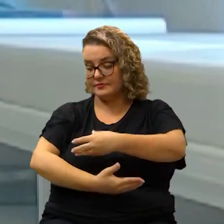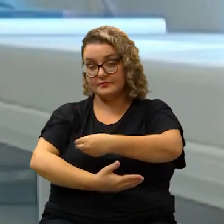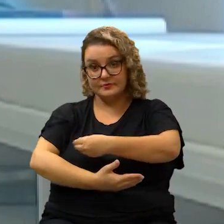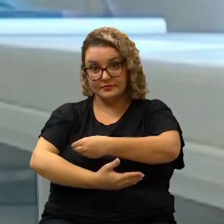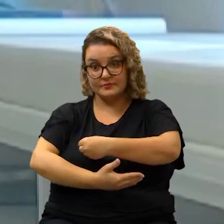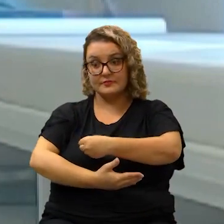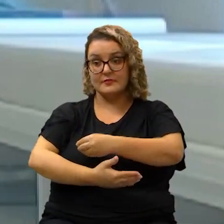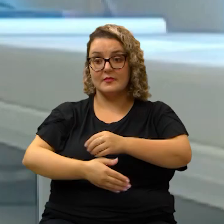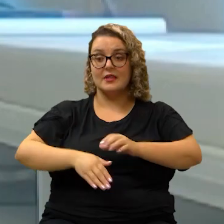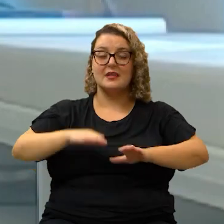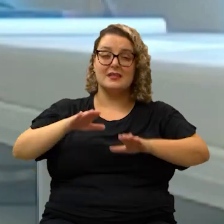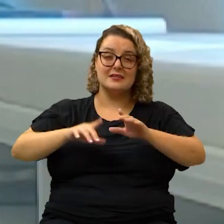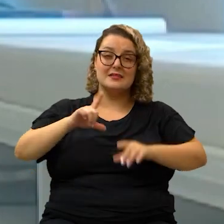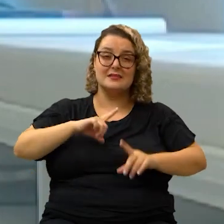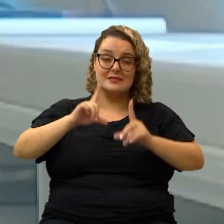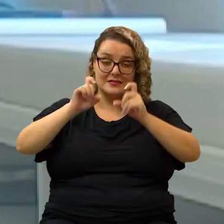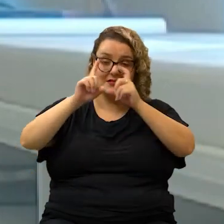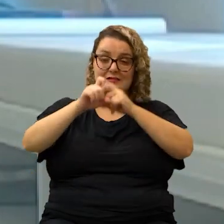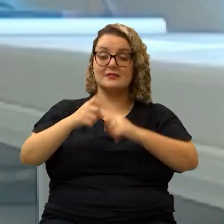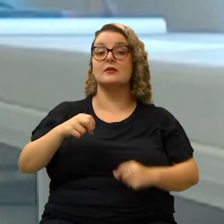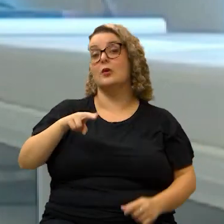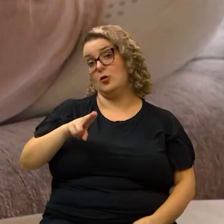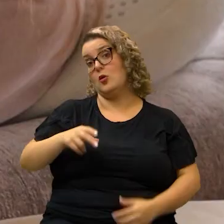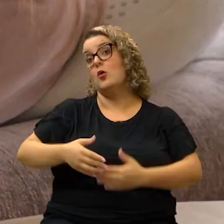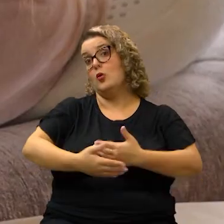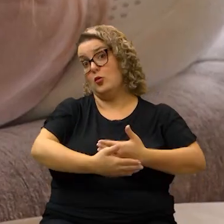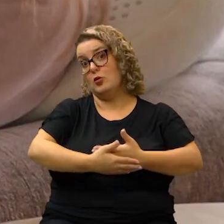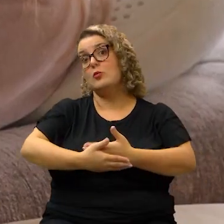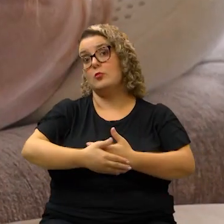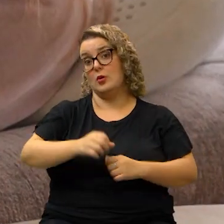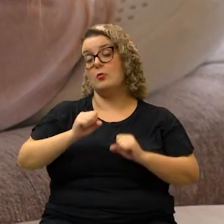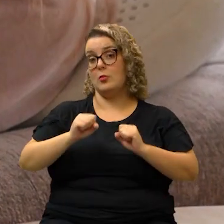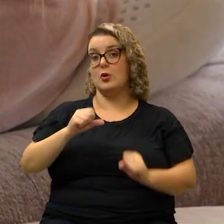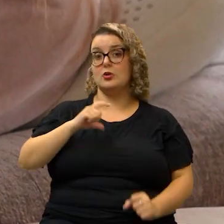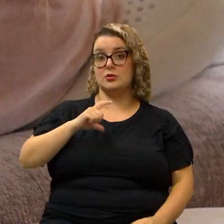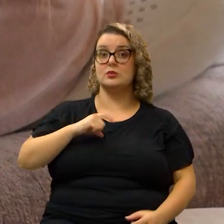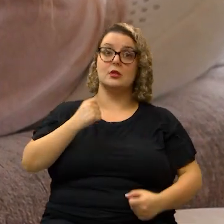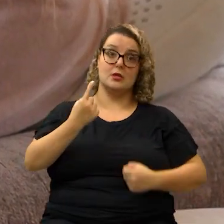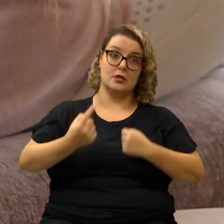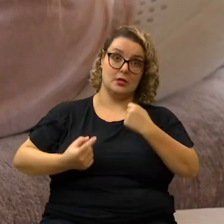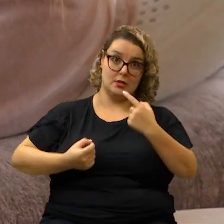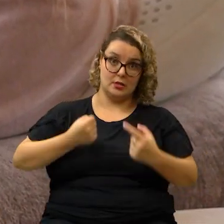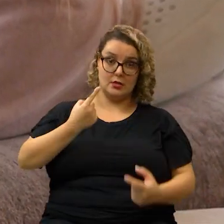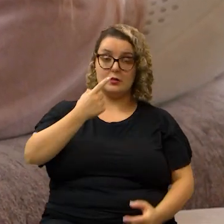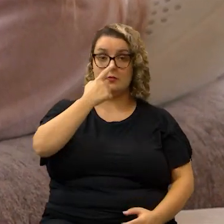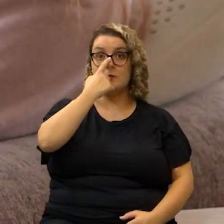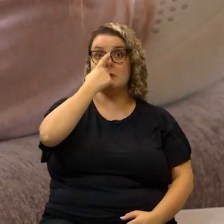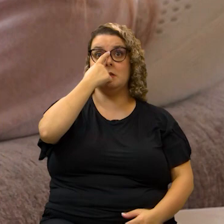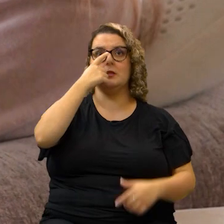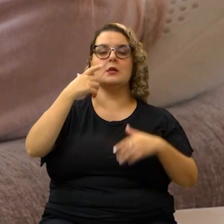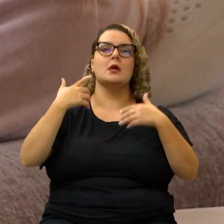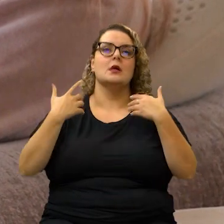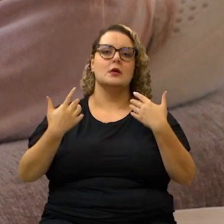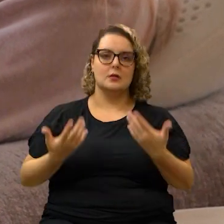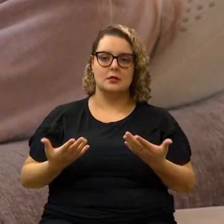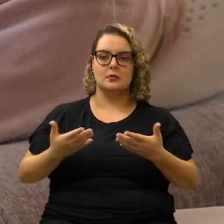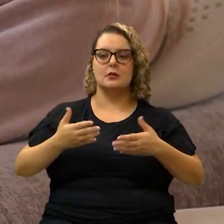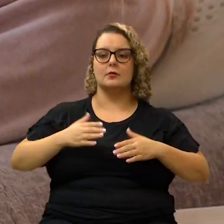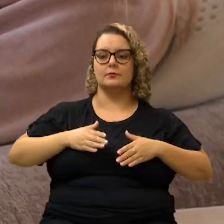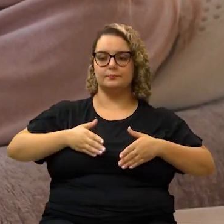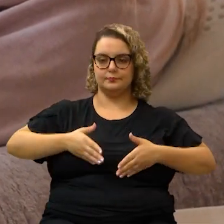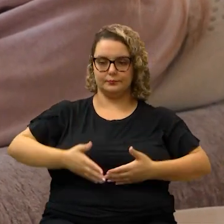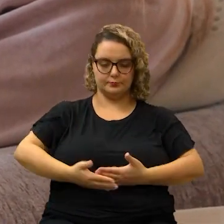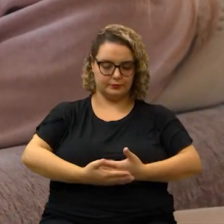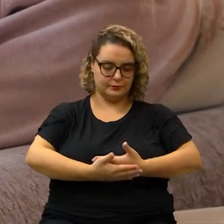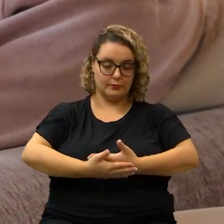ter algumas, né? Então, assim, o parto é adequado, a amamentação seria